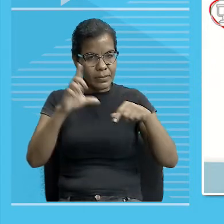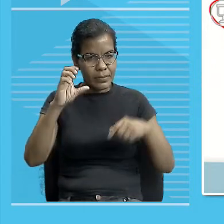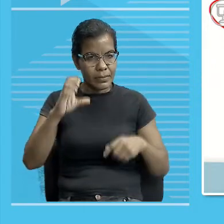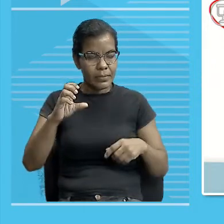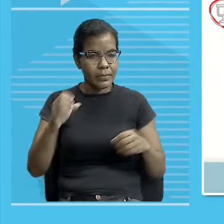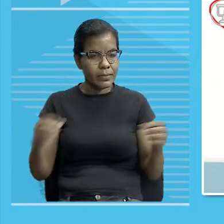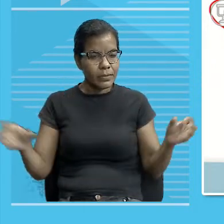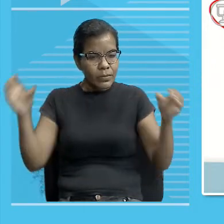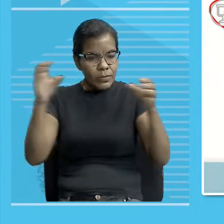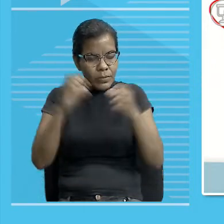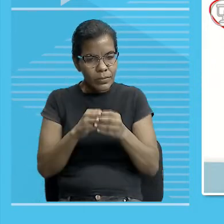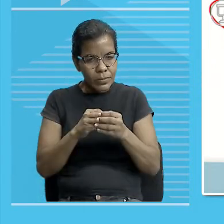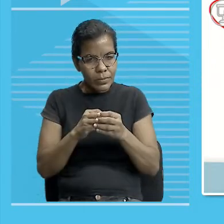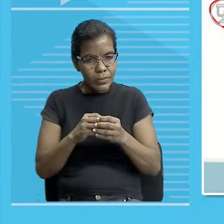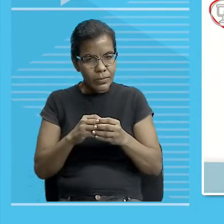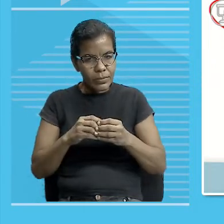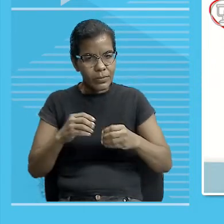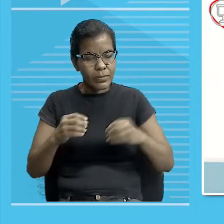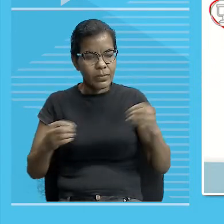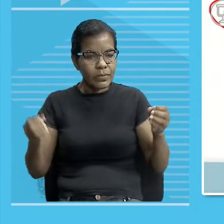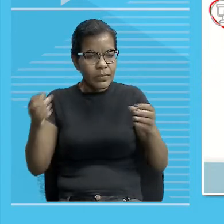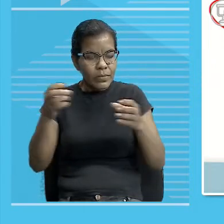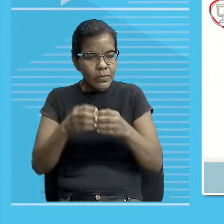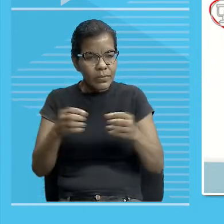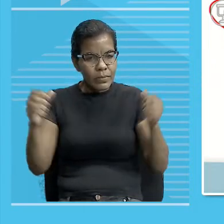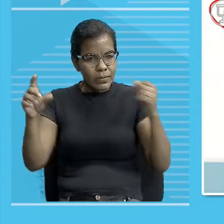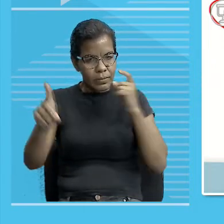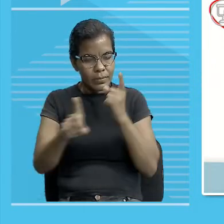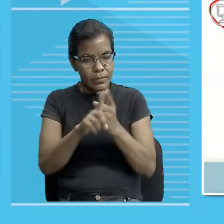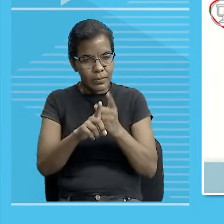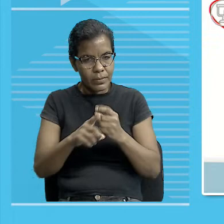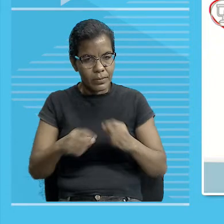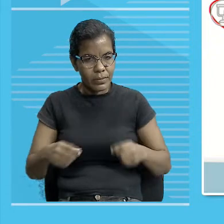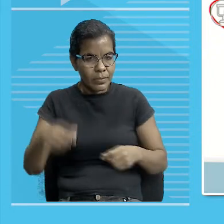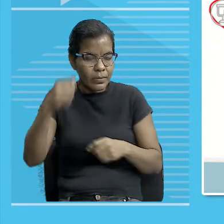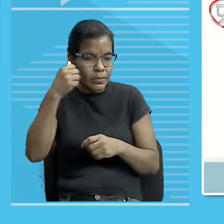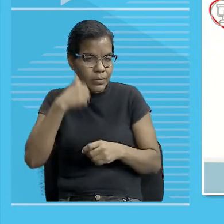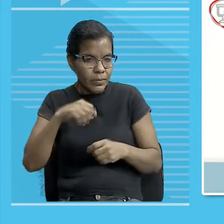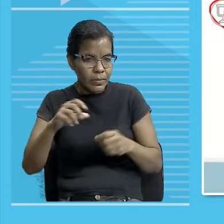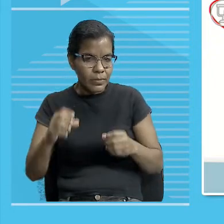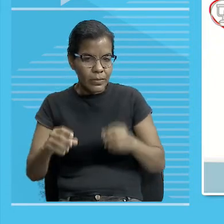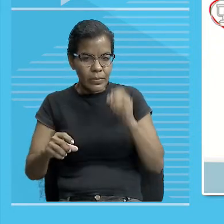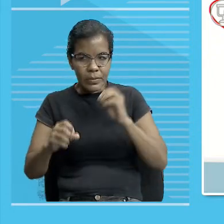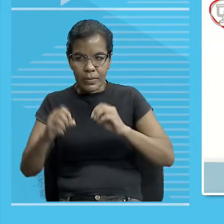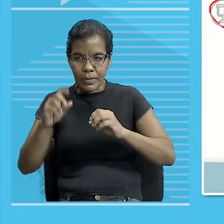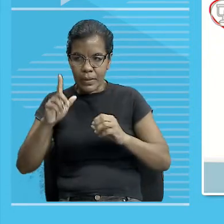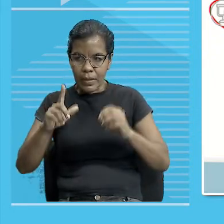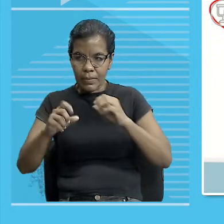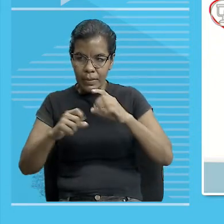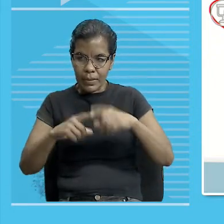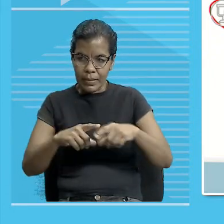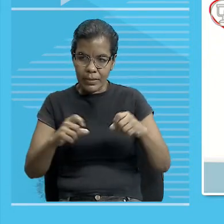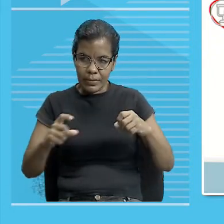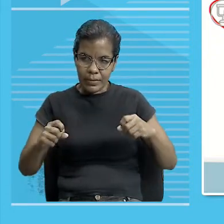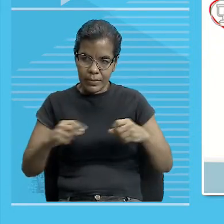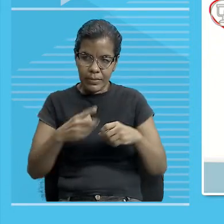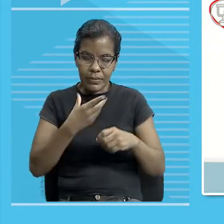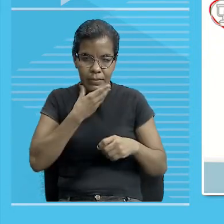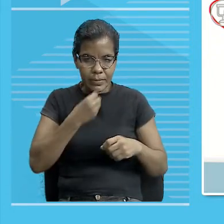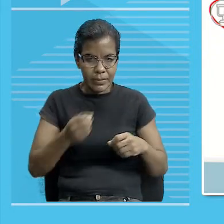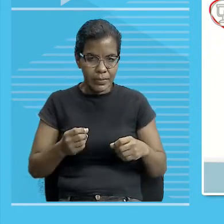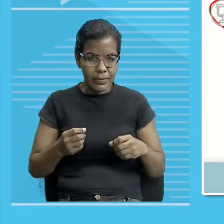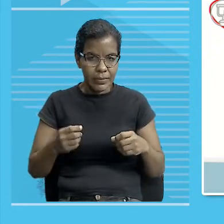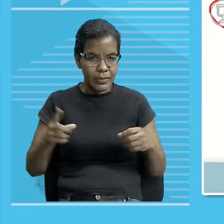gameta feminino, os núcleos se encontram. Se no gameta masculino tiver um cromossomo Y, ele vai ser do sexo